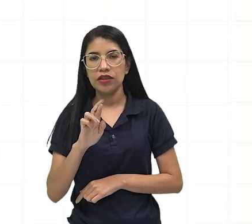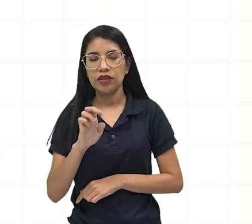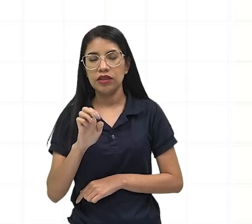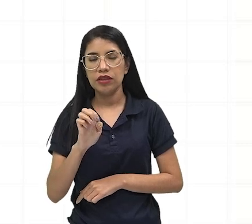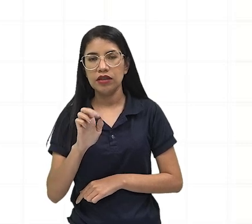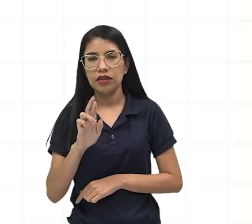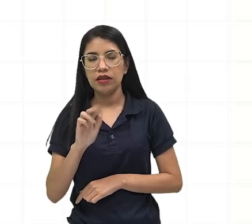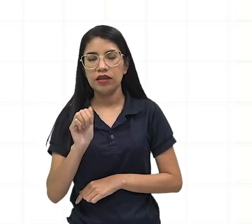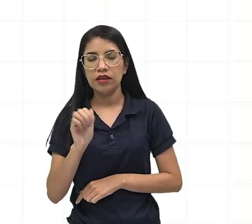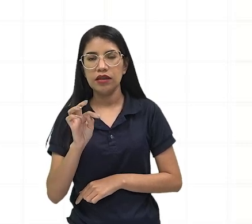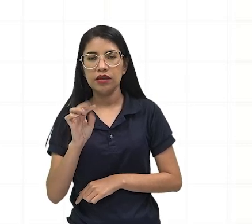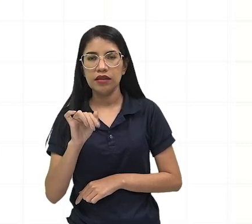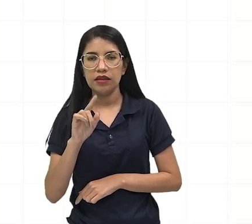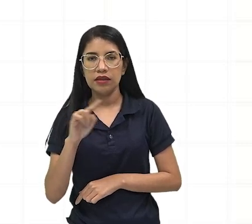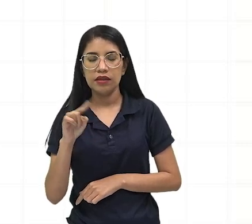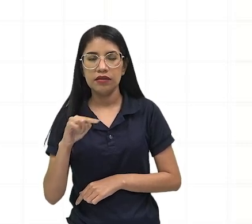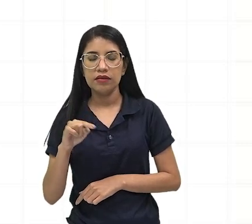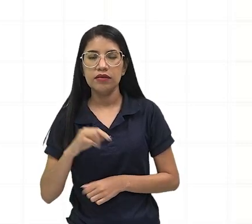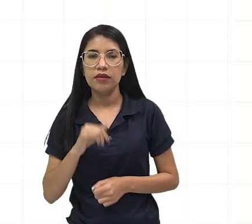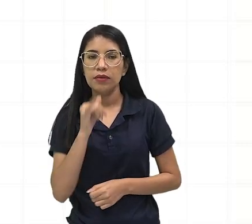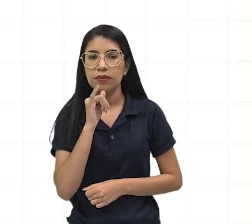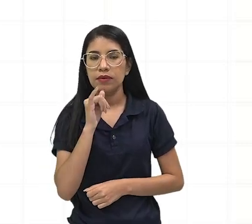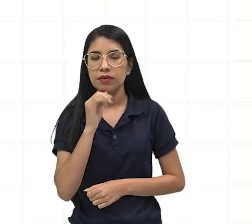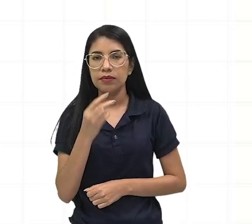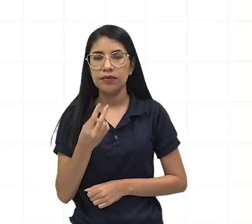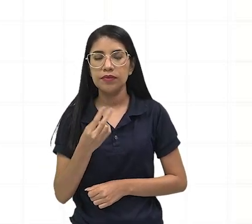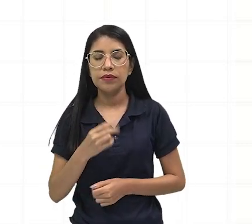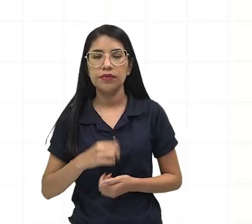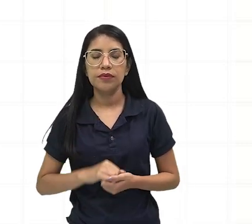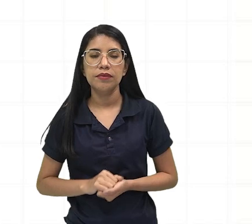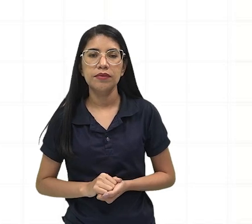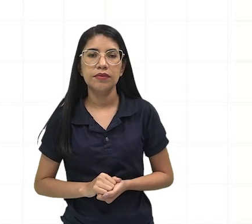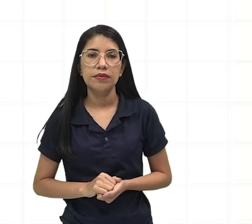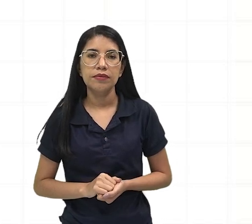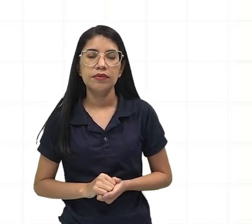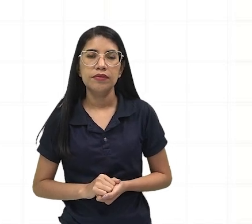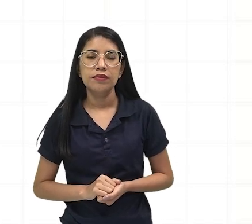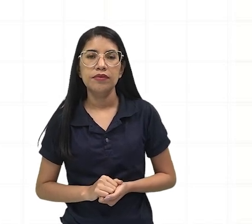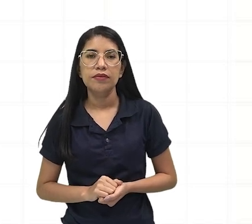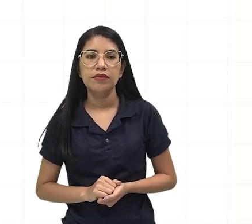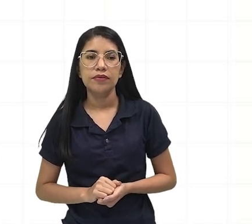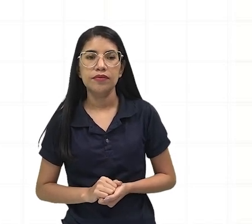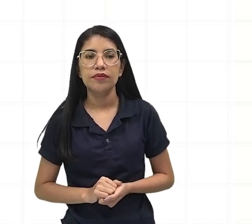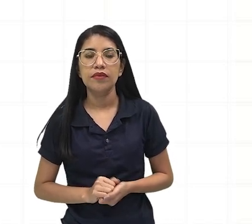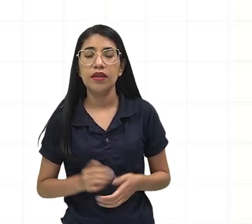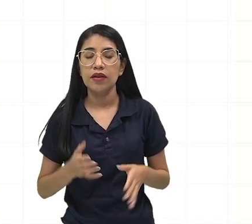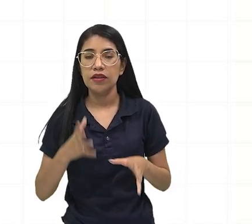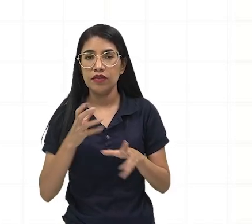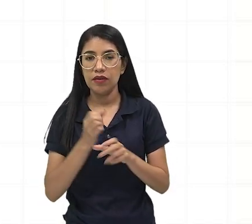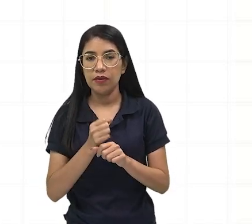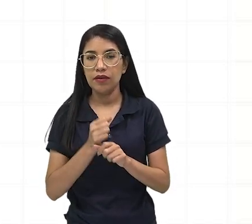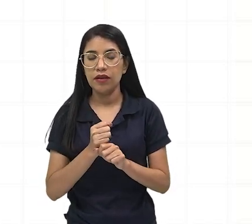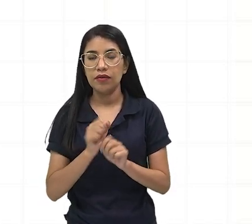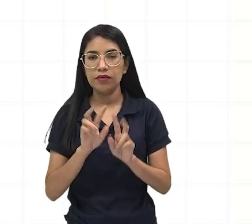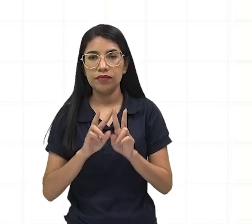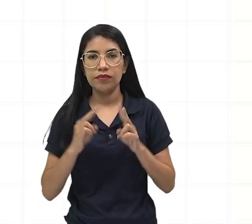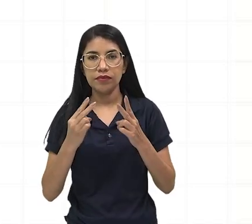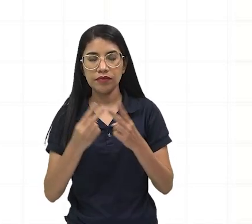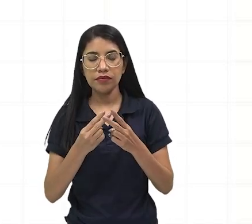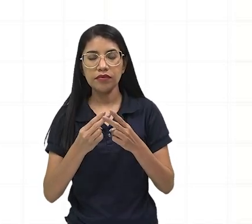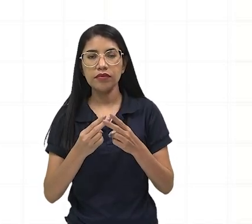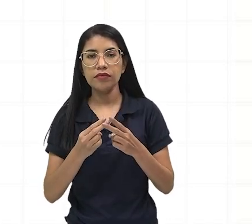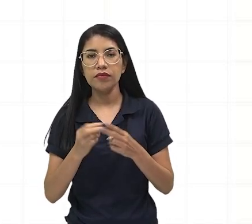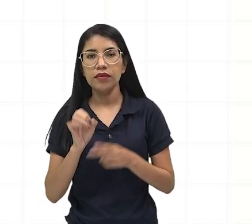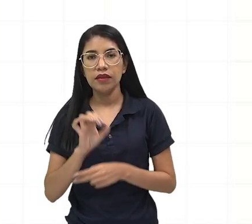Vamos aqui para mais um exemplo. No exemplo 2, vamos calcular o volume do cilindro reto